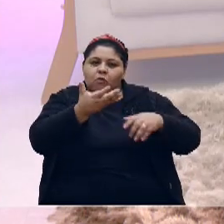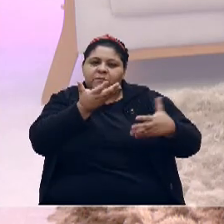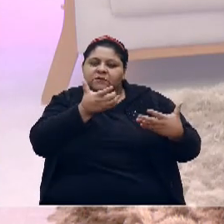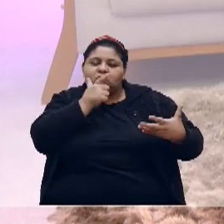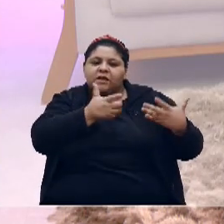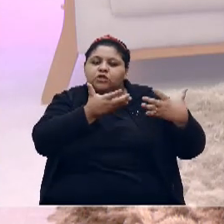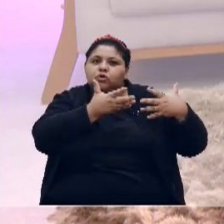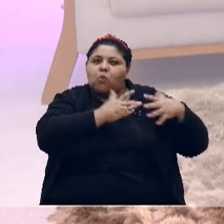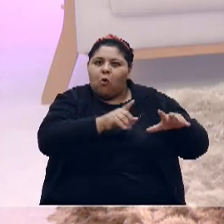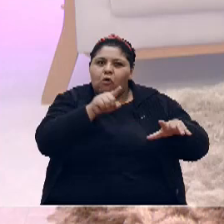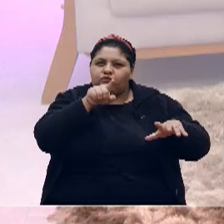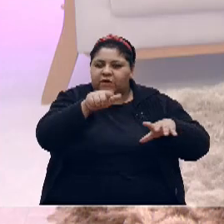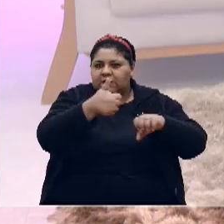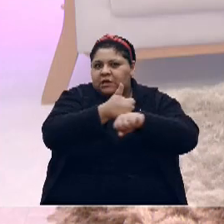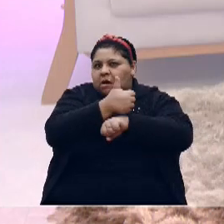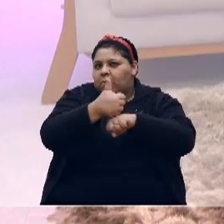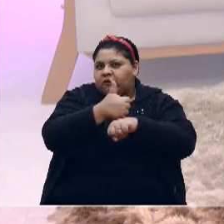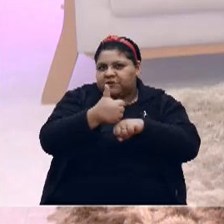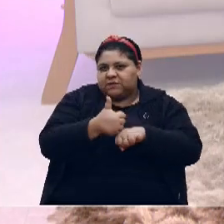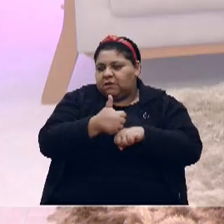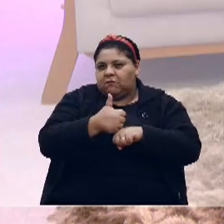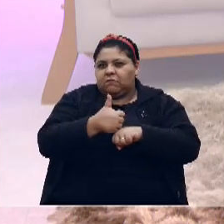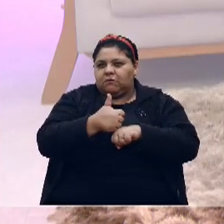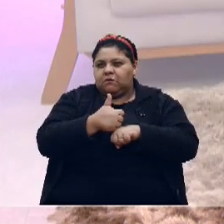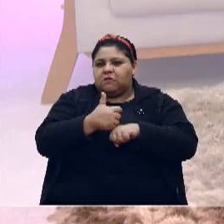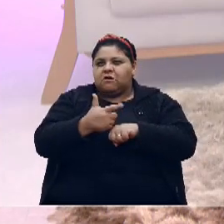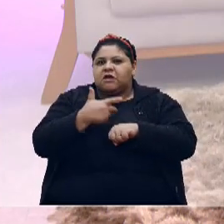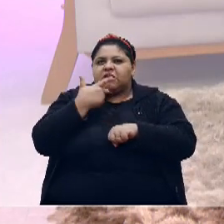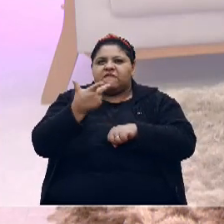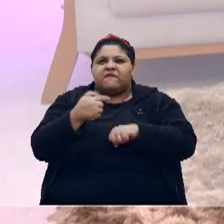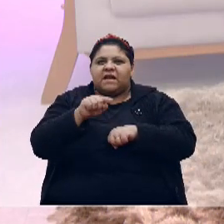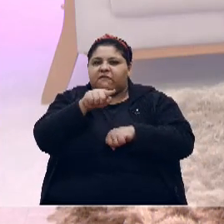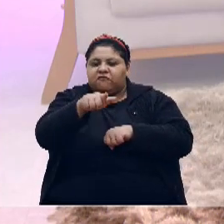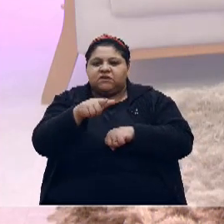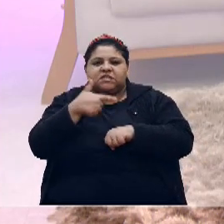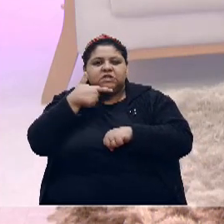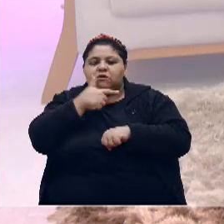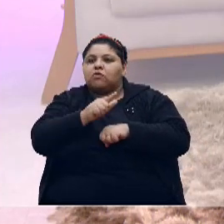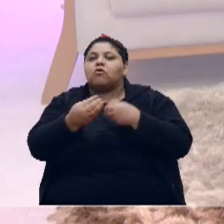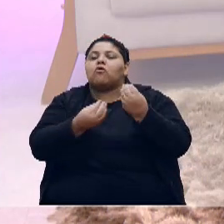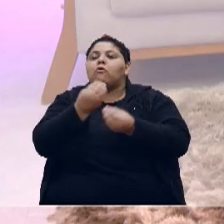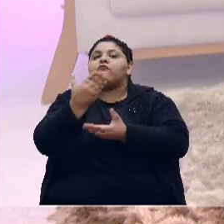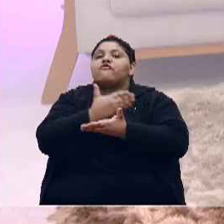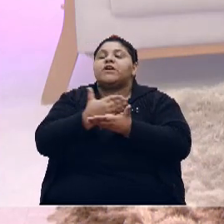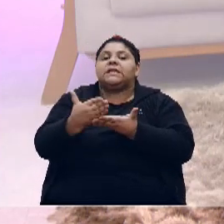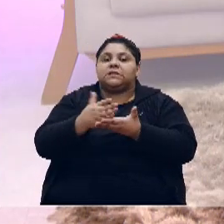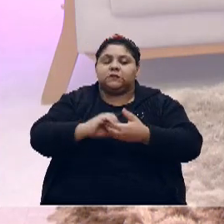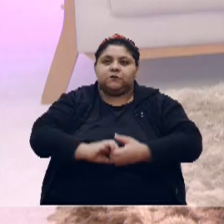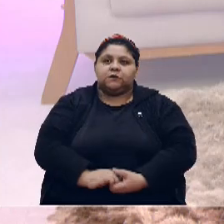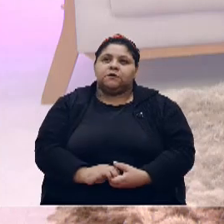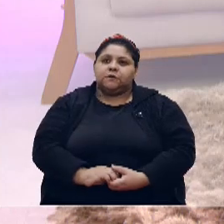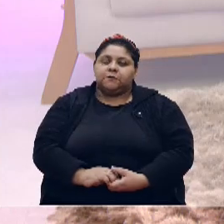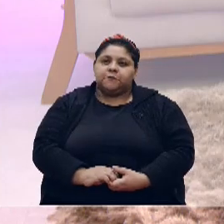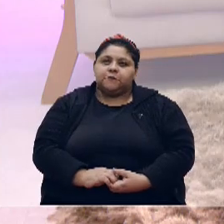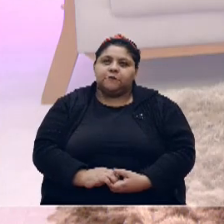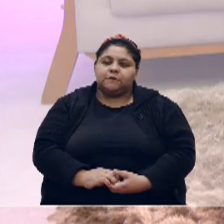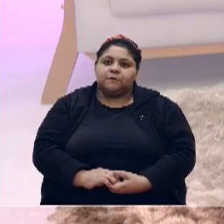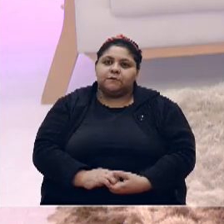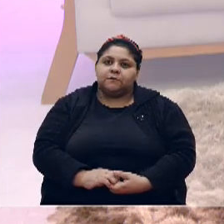subestimação, assim, não, por ser mulher talvez não vai conseguir, né? Contem pra nós como é que foi esse início, assim, nesse cargo de vocês.